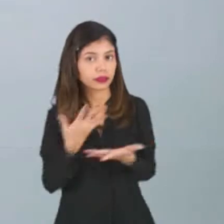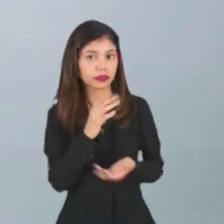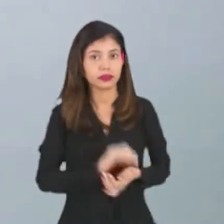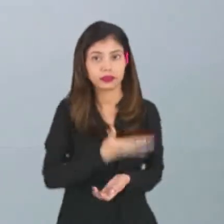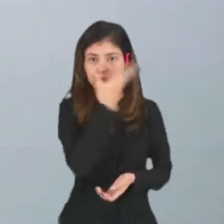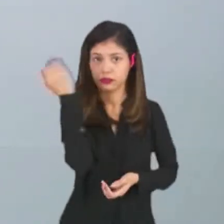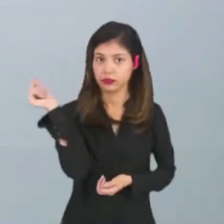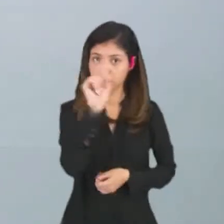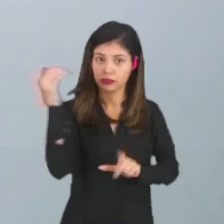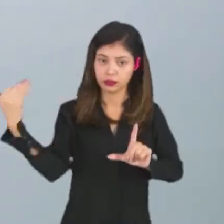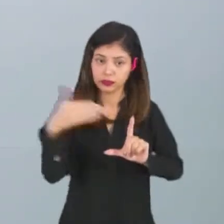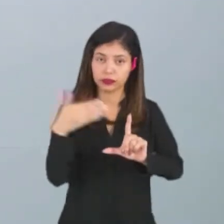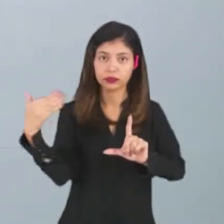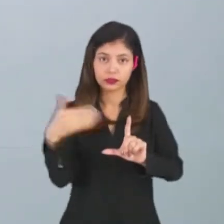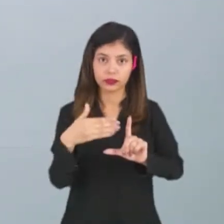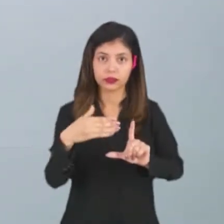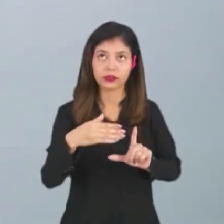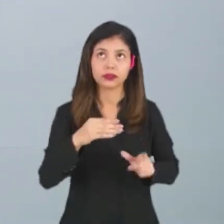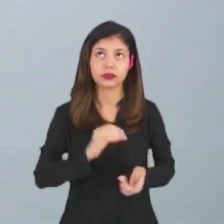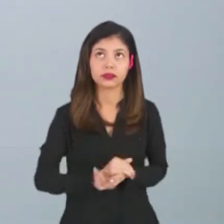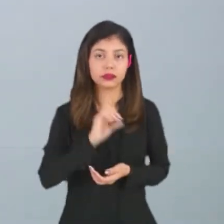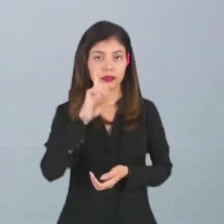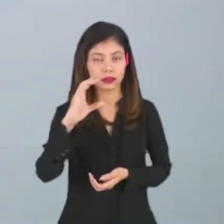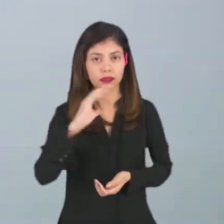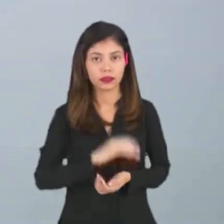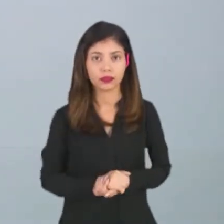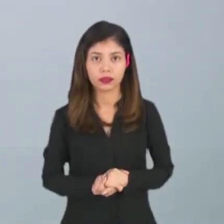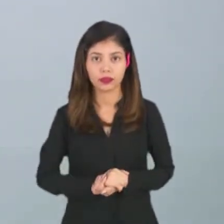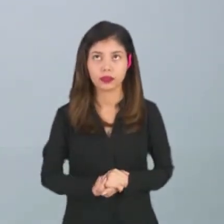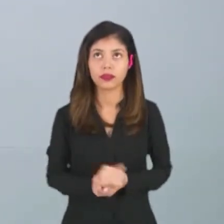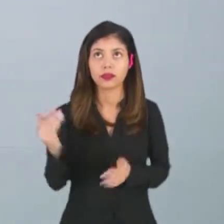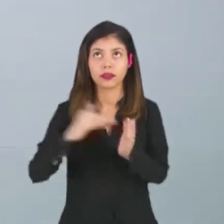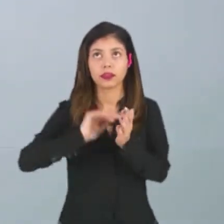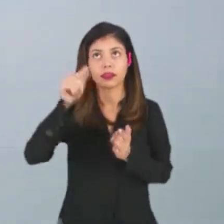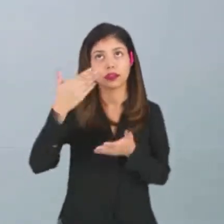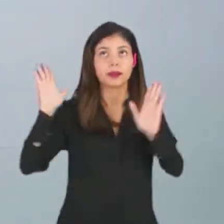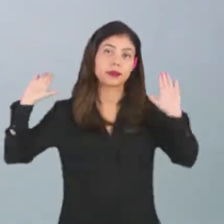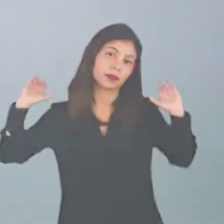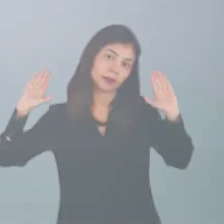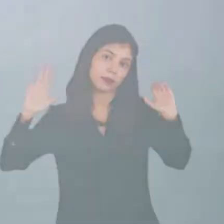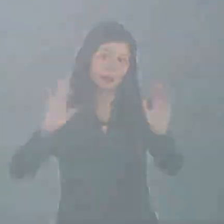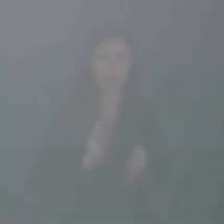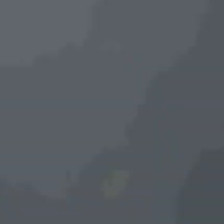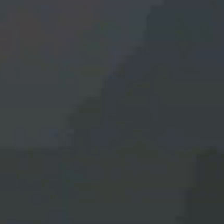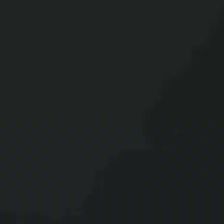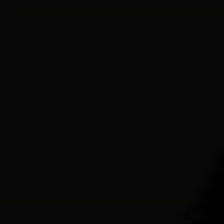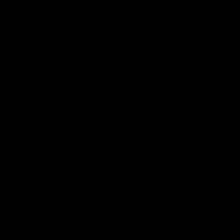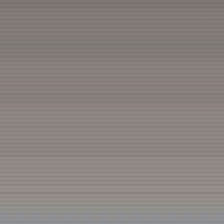Não esqueça de acessar a plataforma Eduque e até a próxima aula.